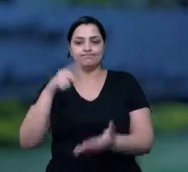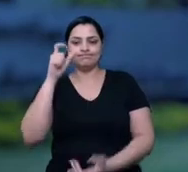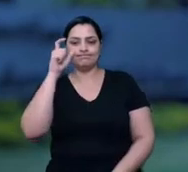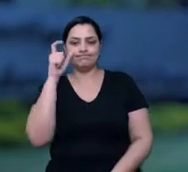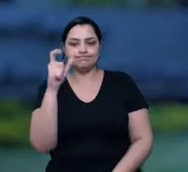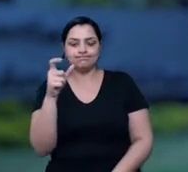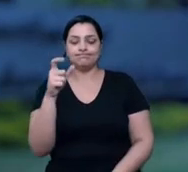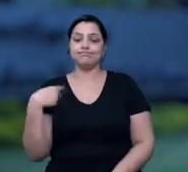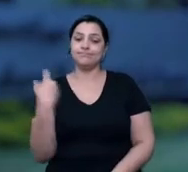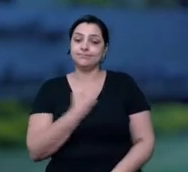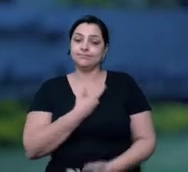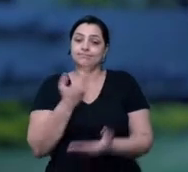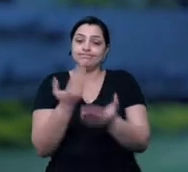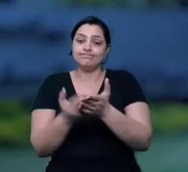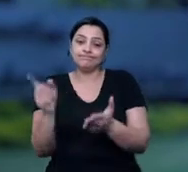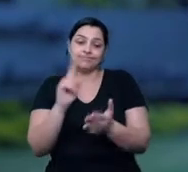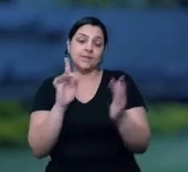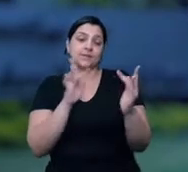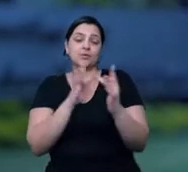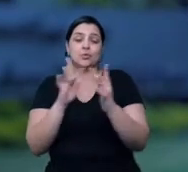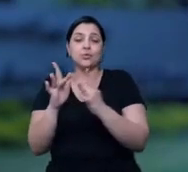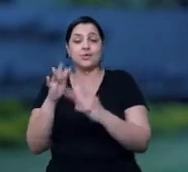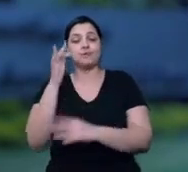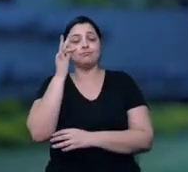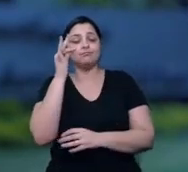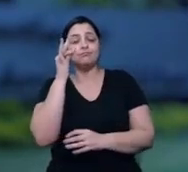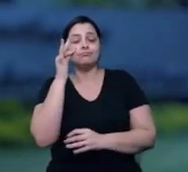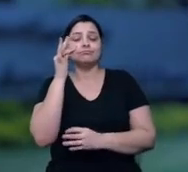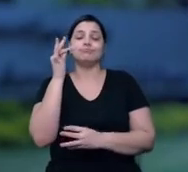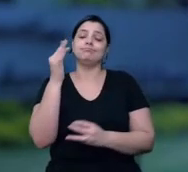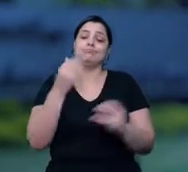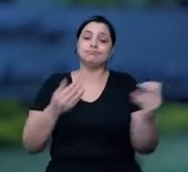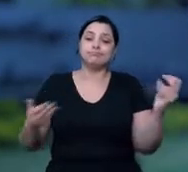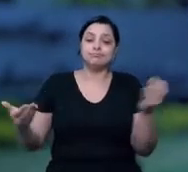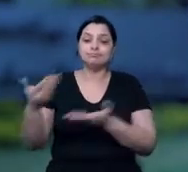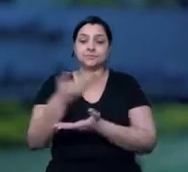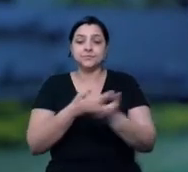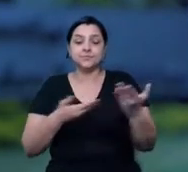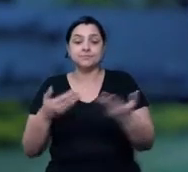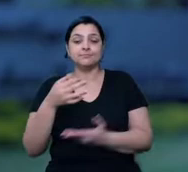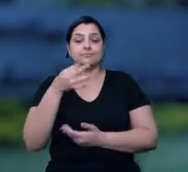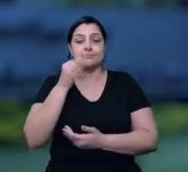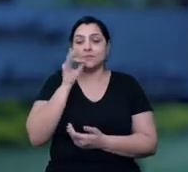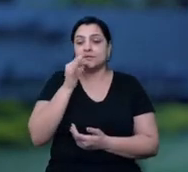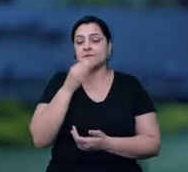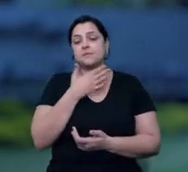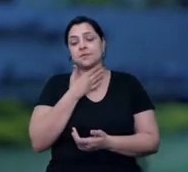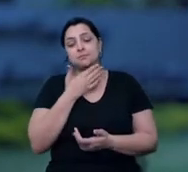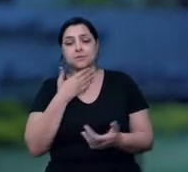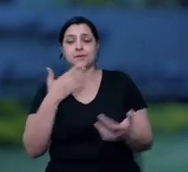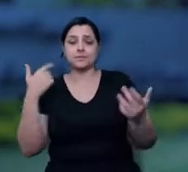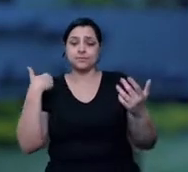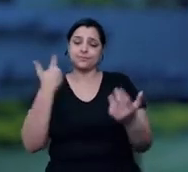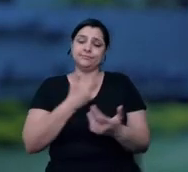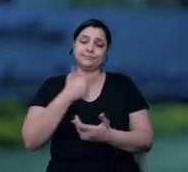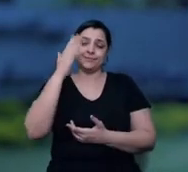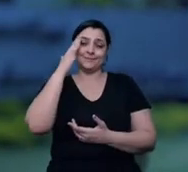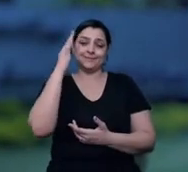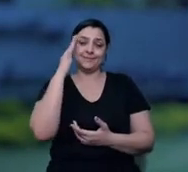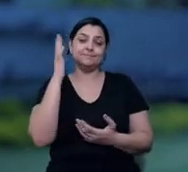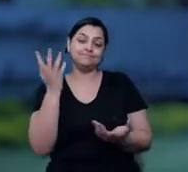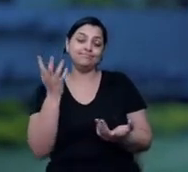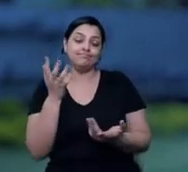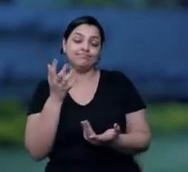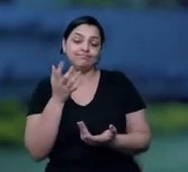perca esse contato pessoal de... trocar uma ideia com as pessoas, tomar um cafezinho, bater um papo como a gente está batendo aqui, eu acho que é uma coisa